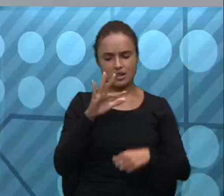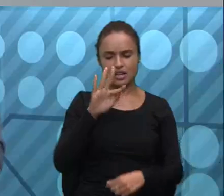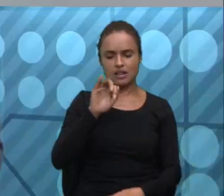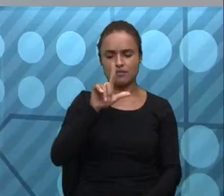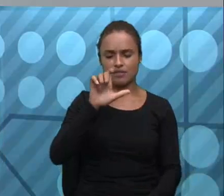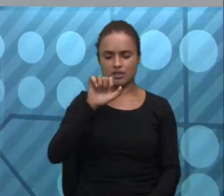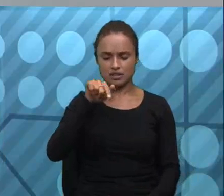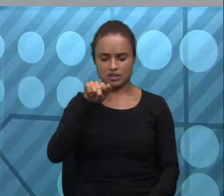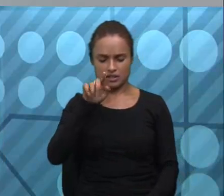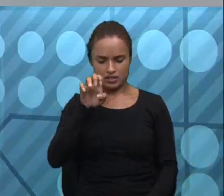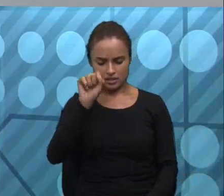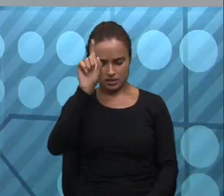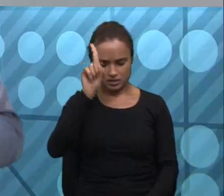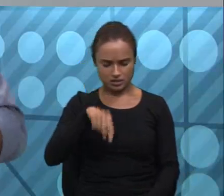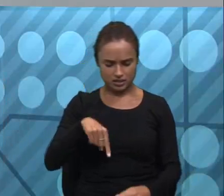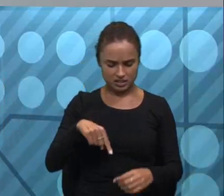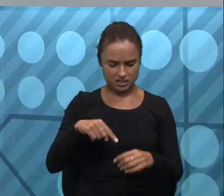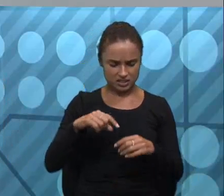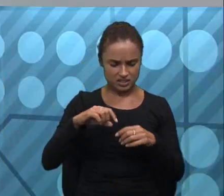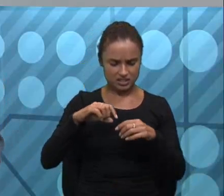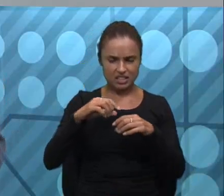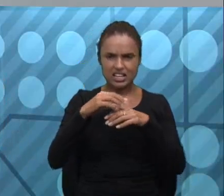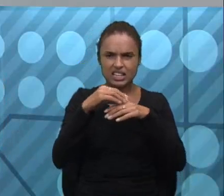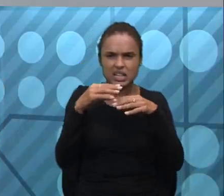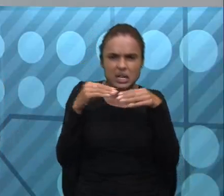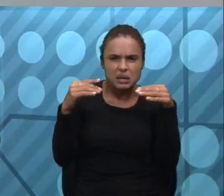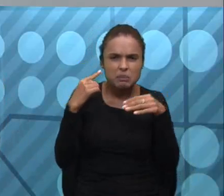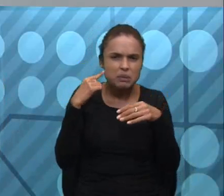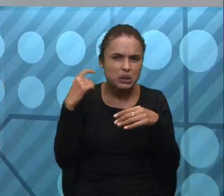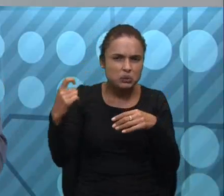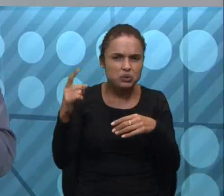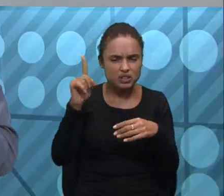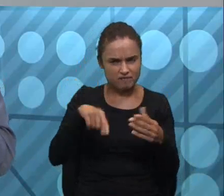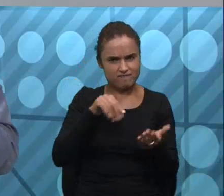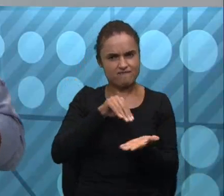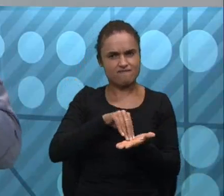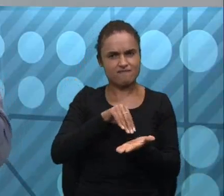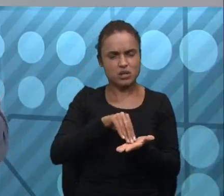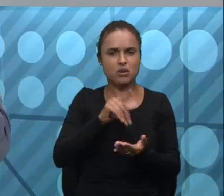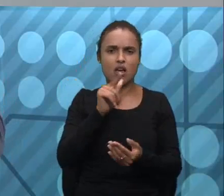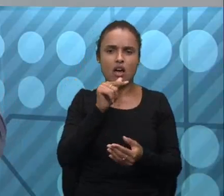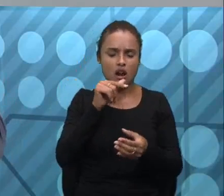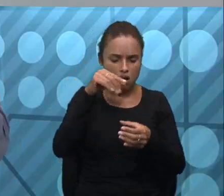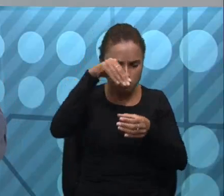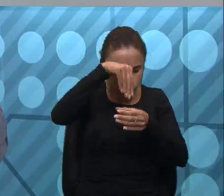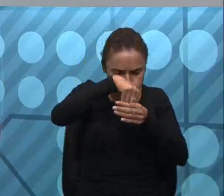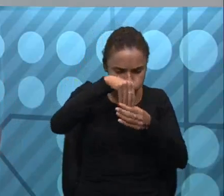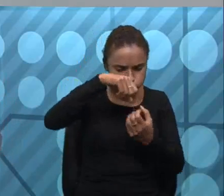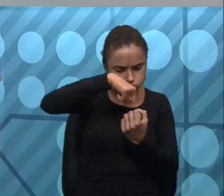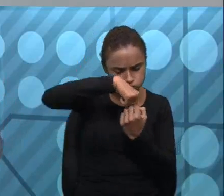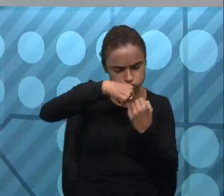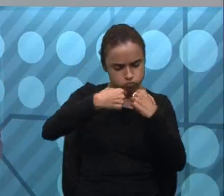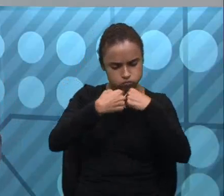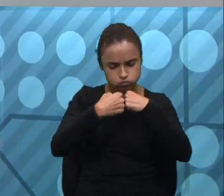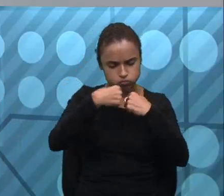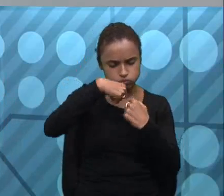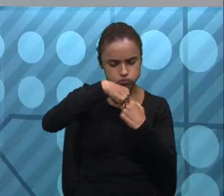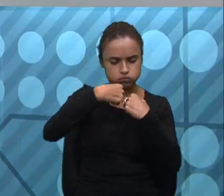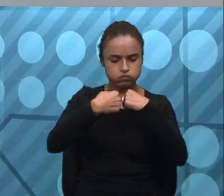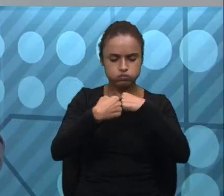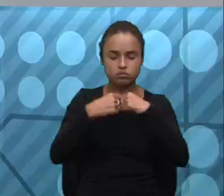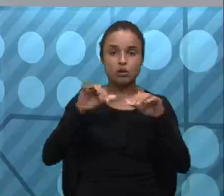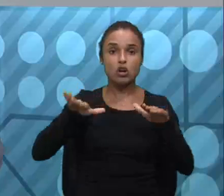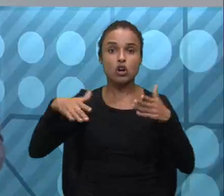significa falta de líquido sinovial? Não, tá? Realmente a gente tem uma certa frouxidão quando